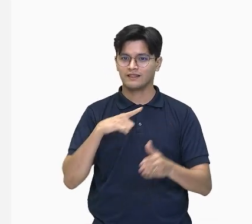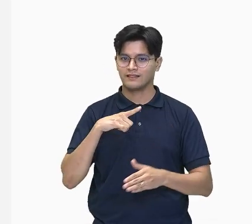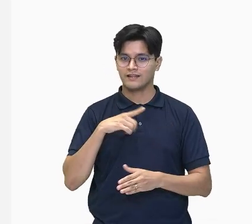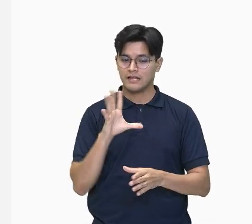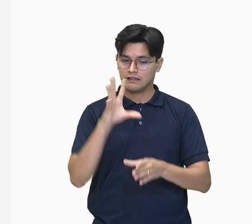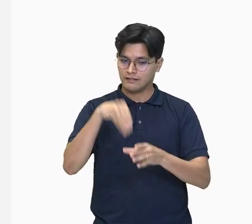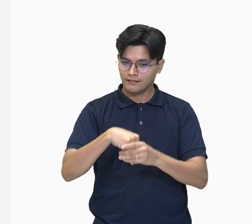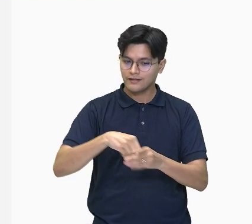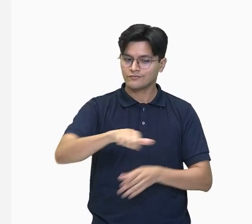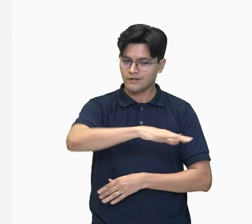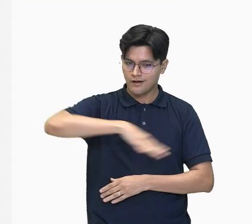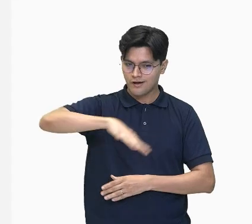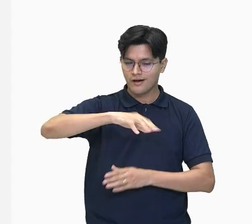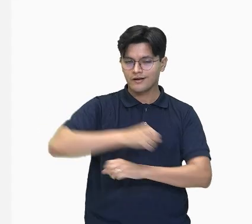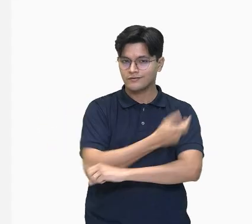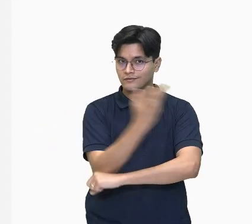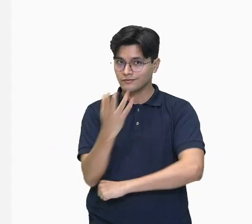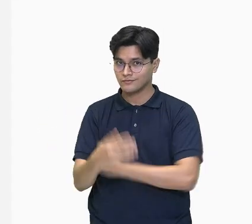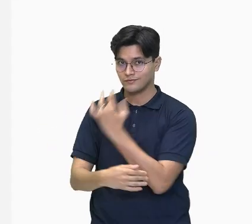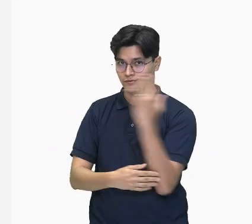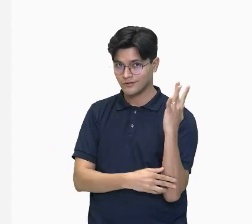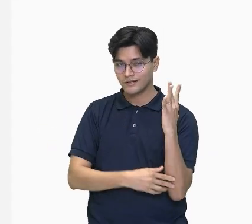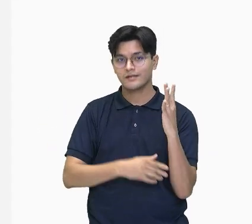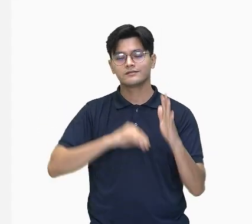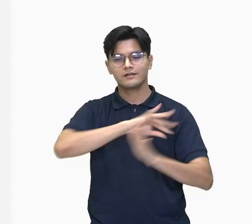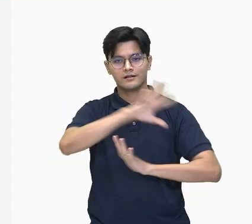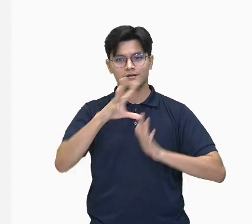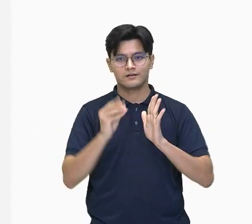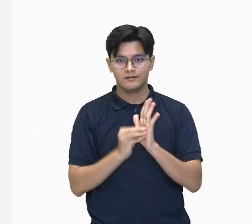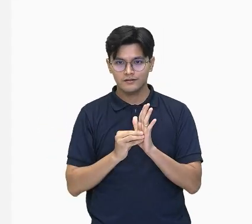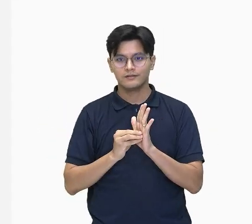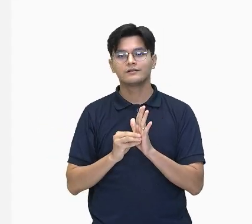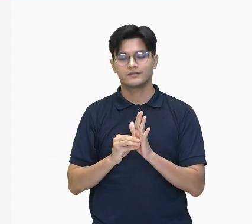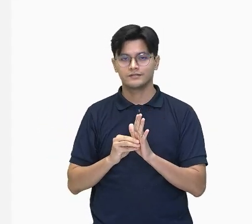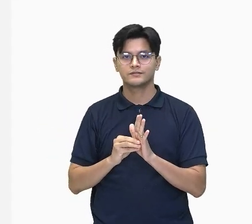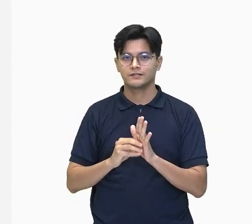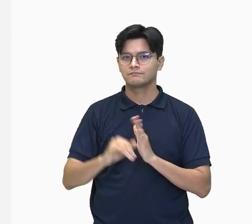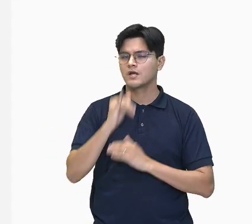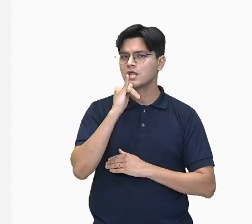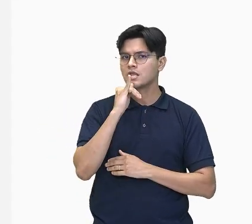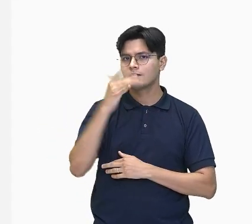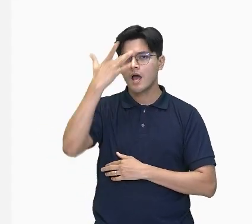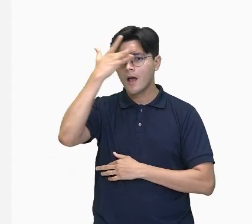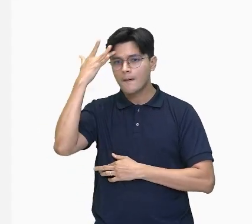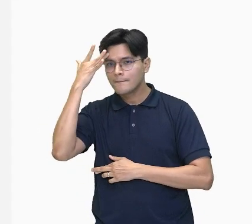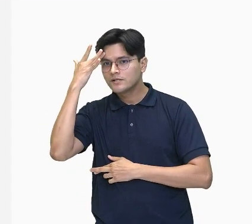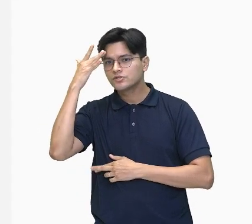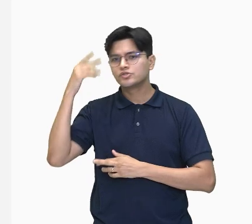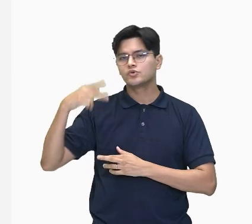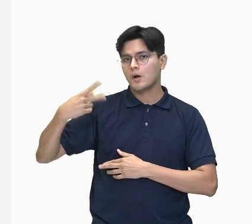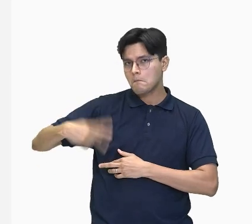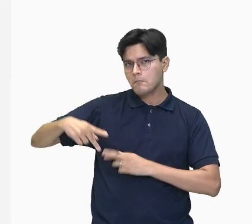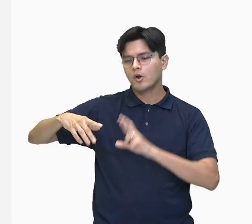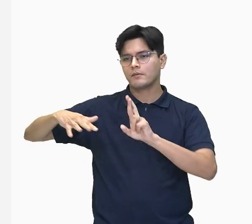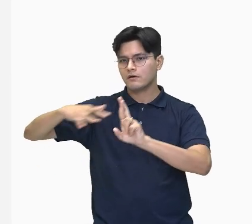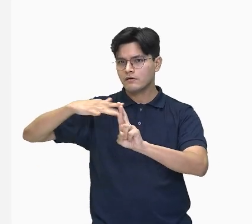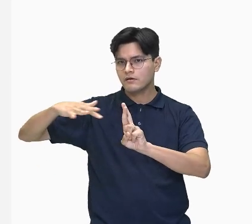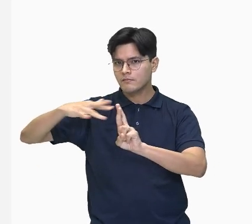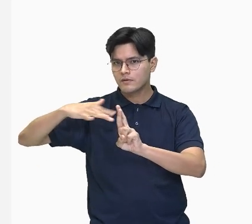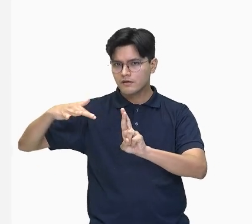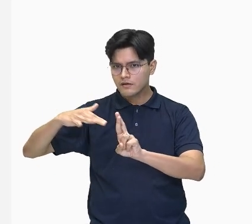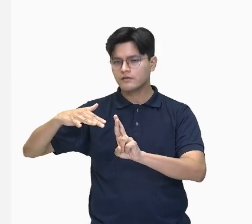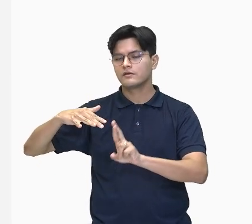onde, por exemplo, para um ribeirinho da Amazônia, navegar por um furo é fazer um atalho, é cortar um caminho,